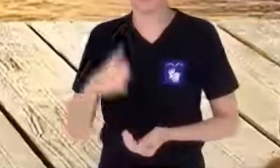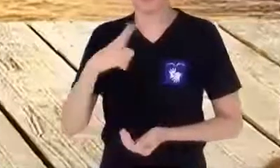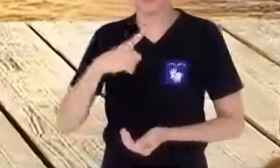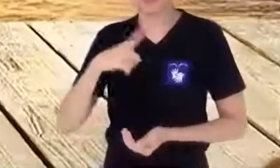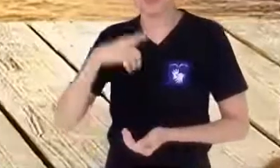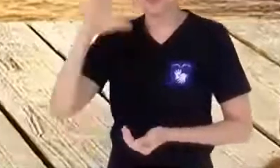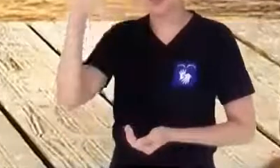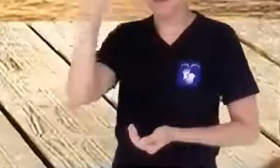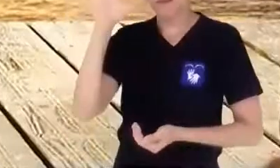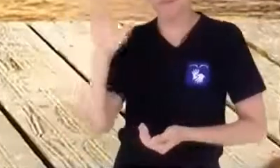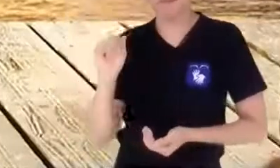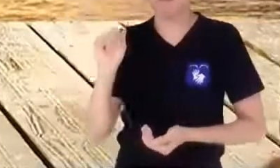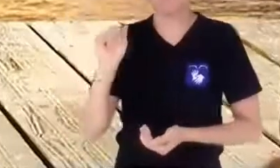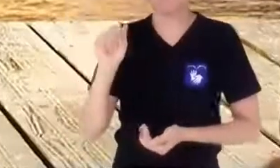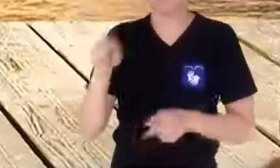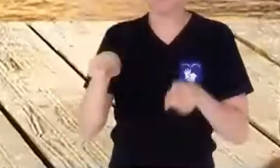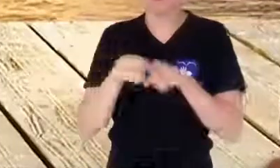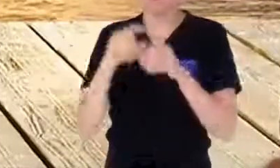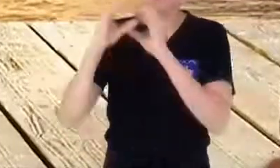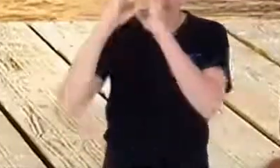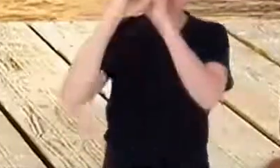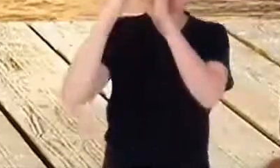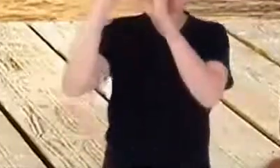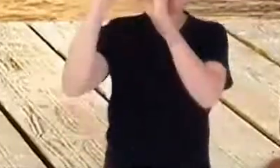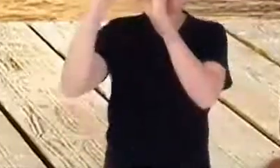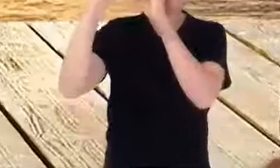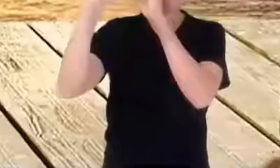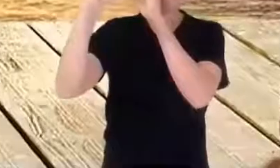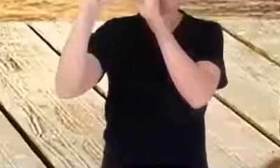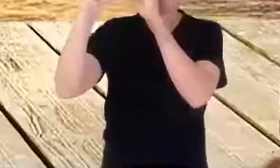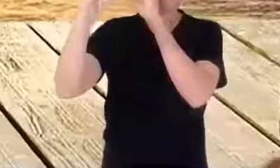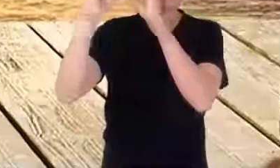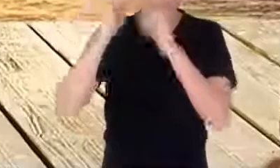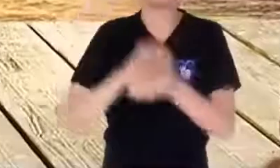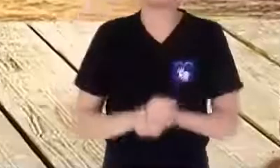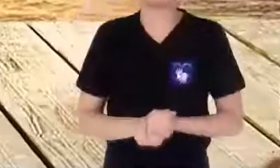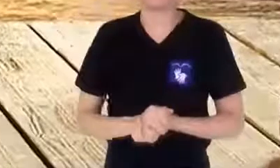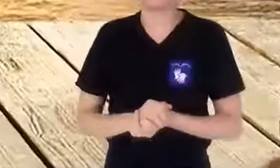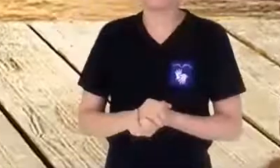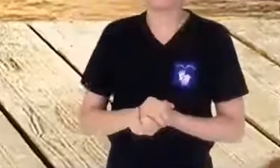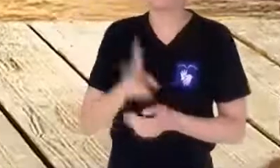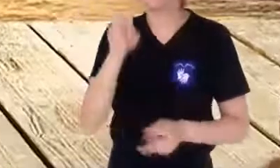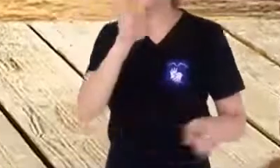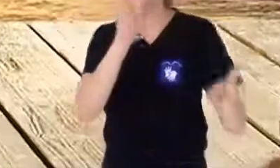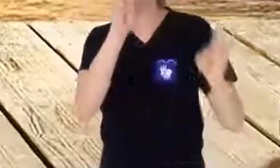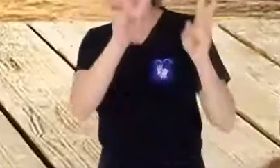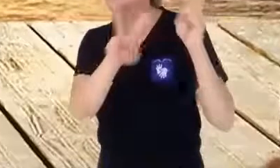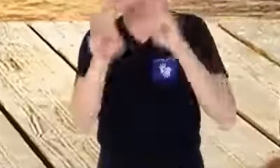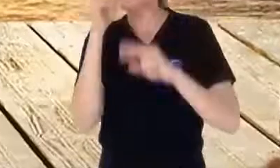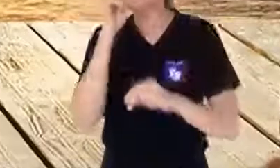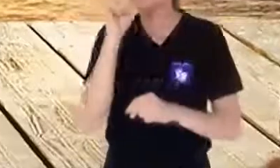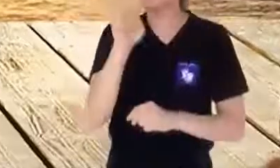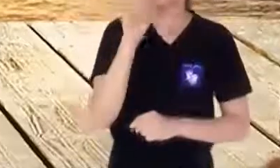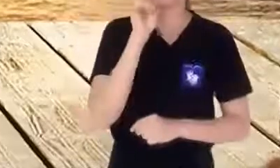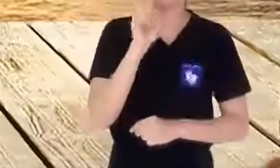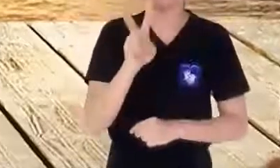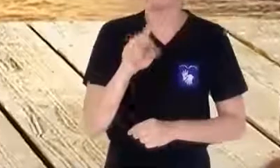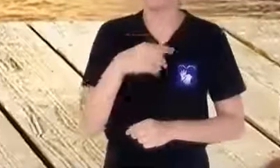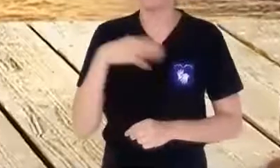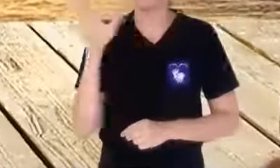E a luneta. A luneta para ele observar. Olha, eu tô vendo um monte de criança. Oi, crianças, tudo